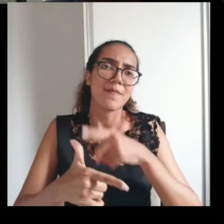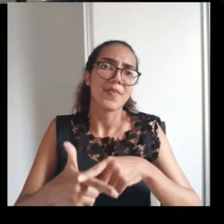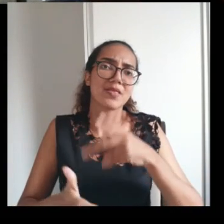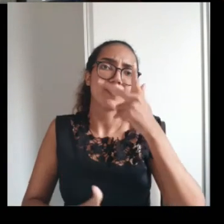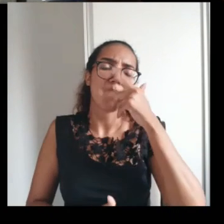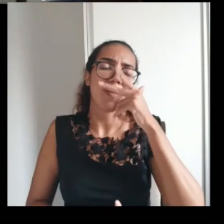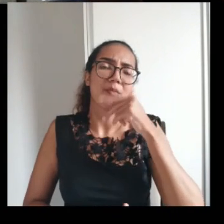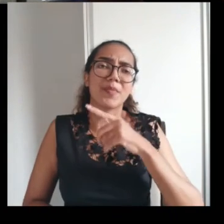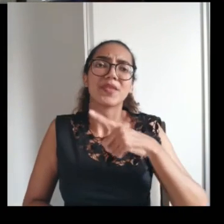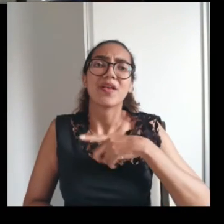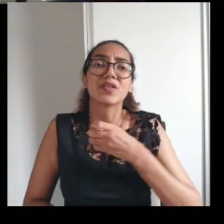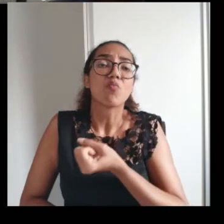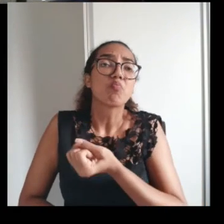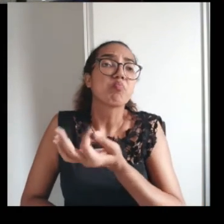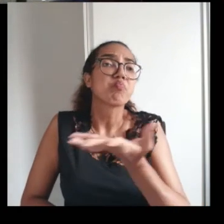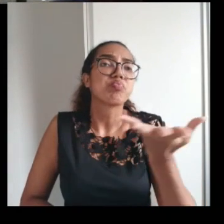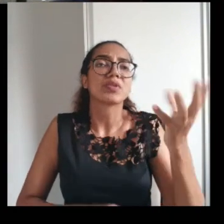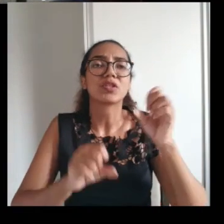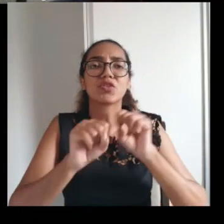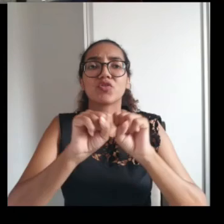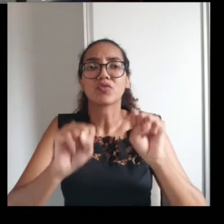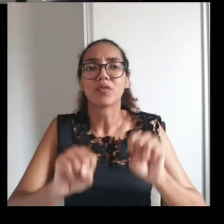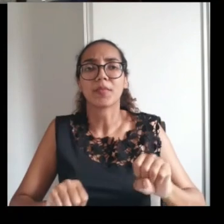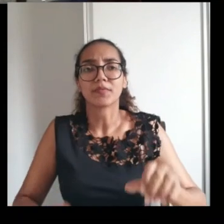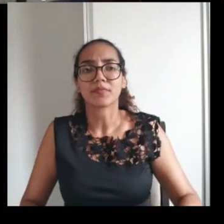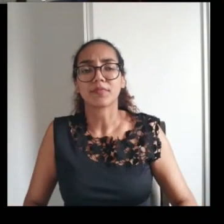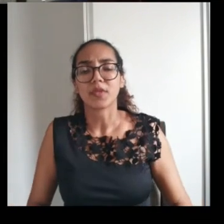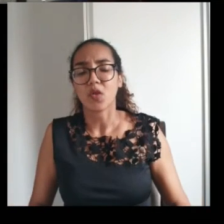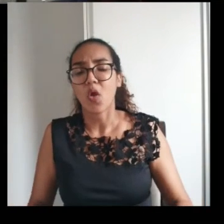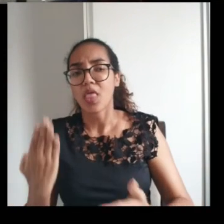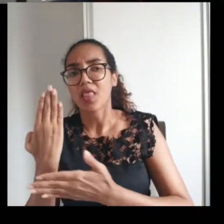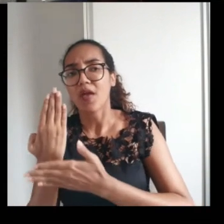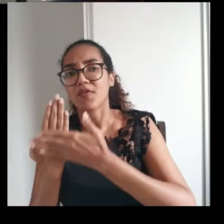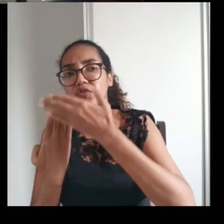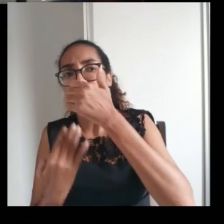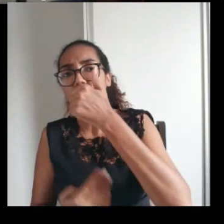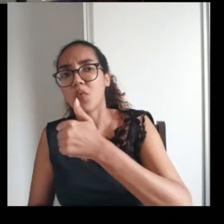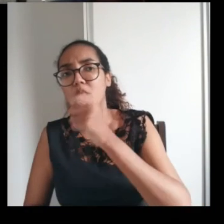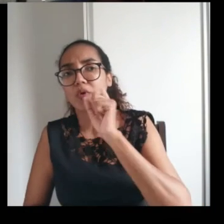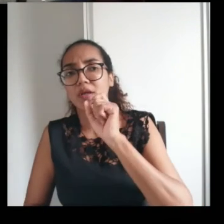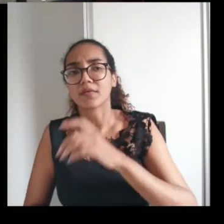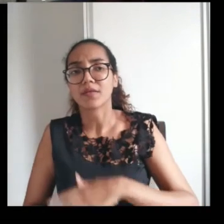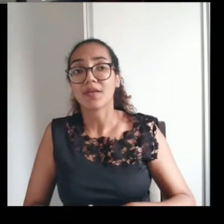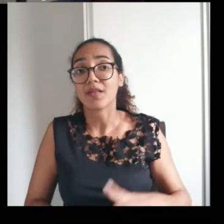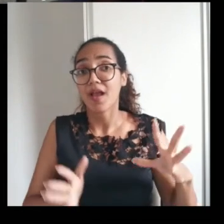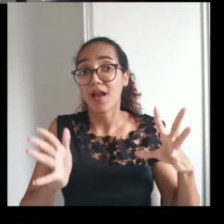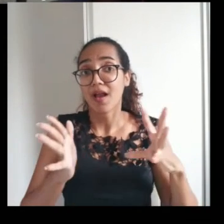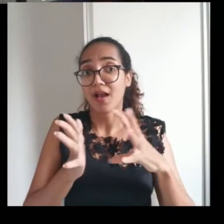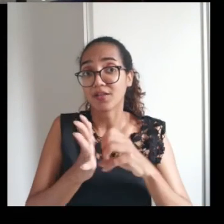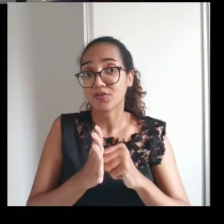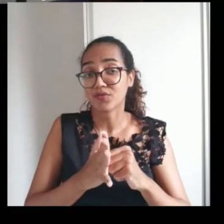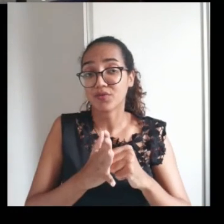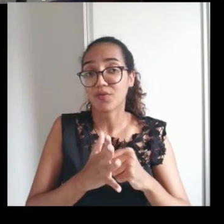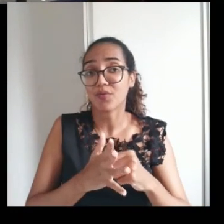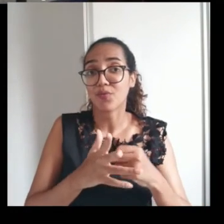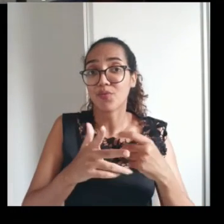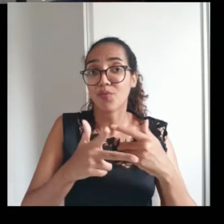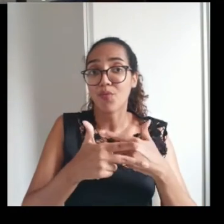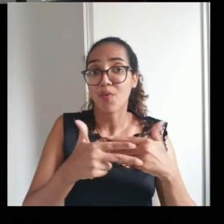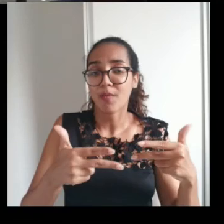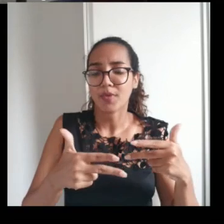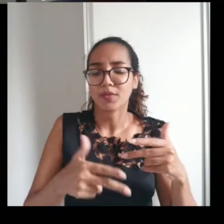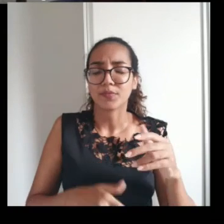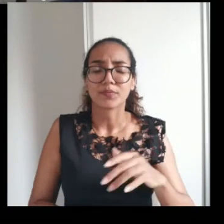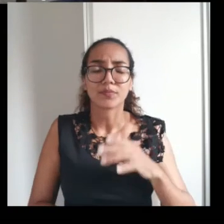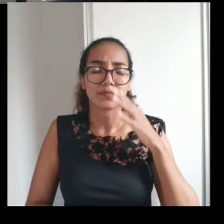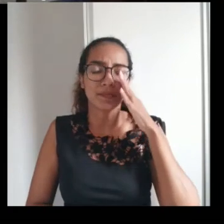na fachada 1, ele ia cadastrar o elemento aqui, por exemplo. E se eu chamasse a conta, a tela, usando